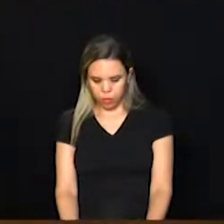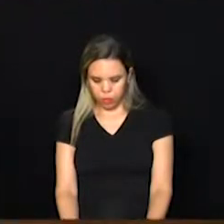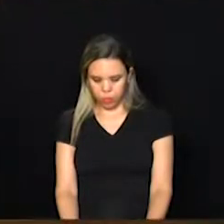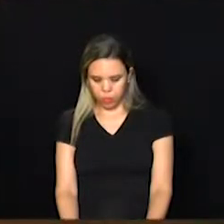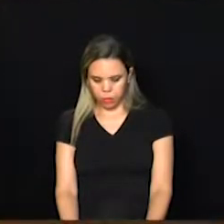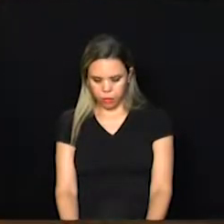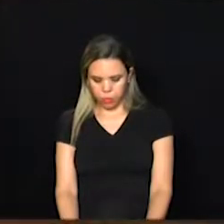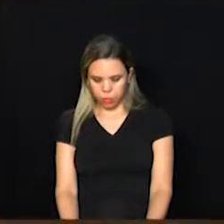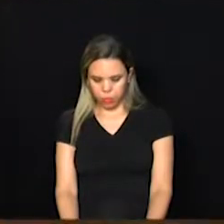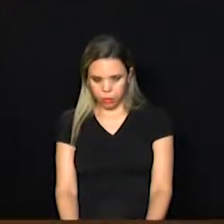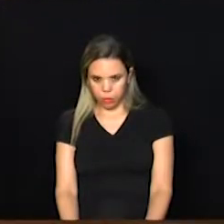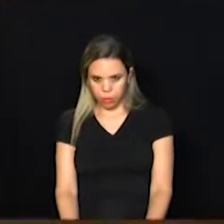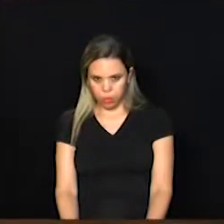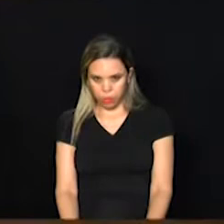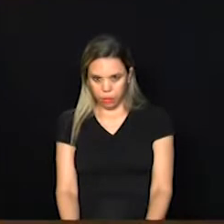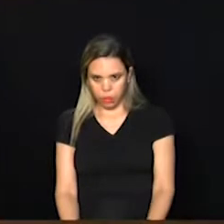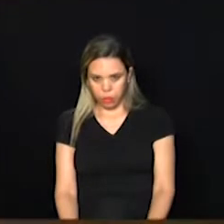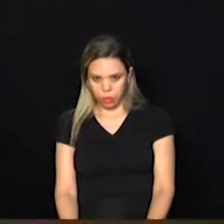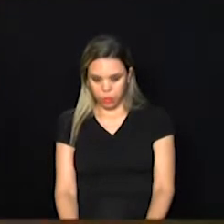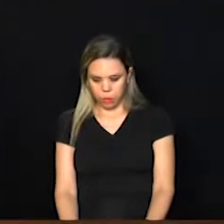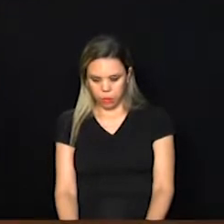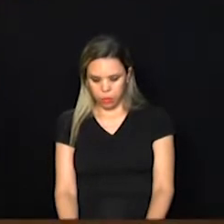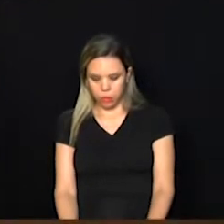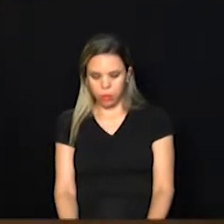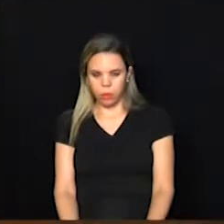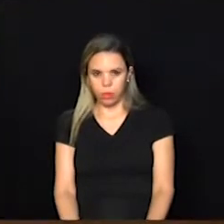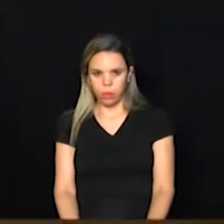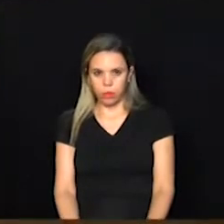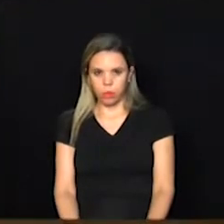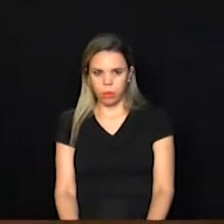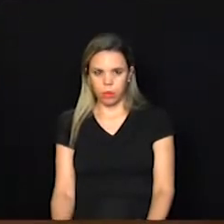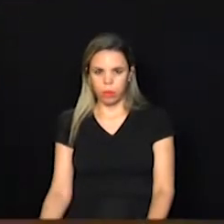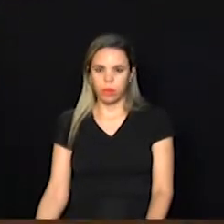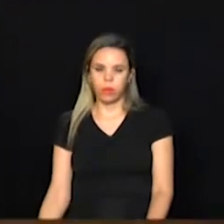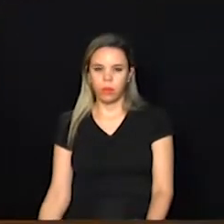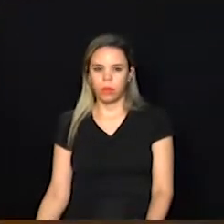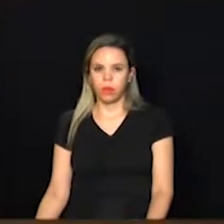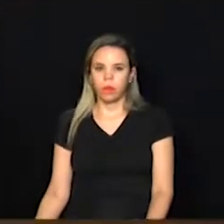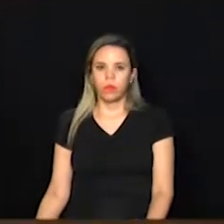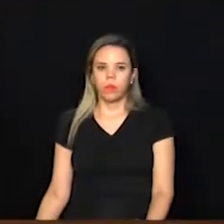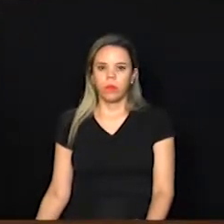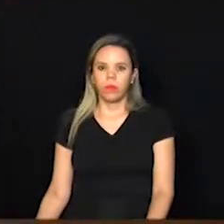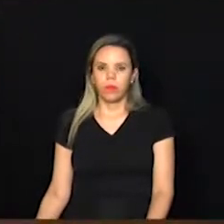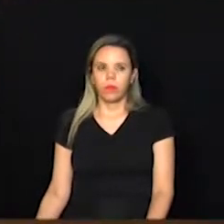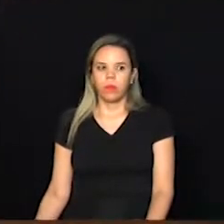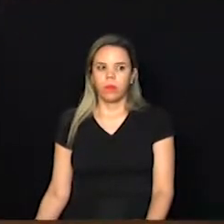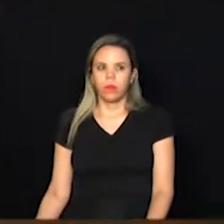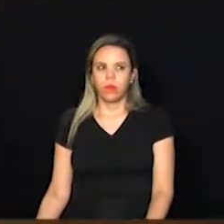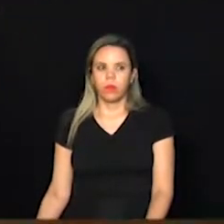Acho que é uma... Ela não quer falar no microfone. Você não quer falar?